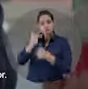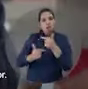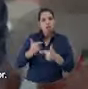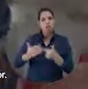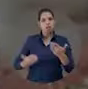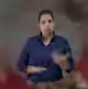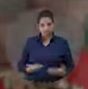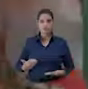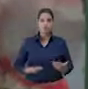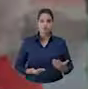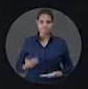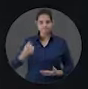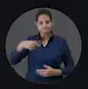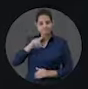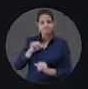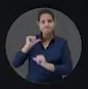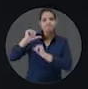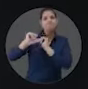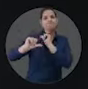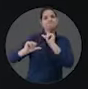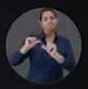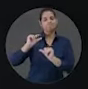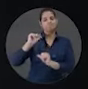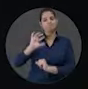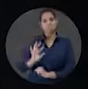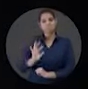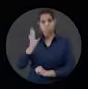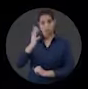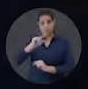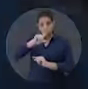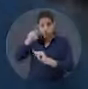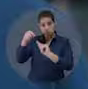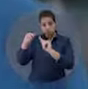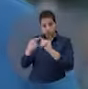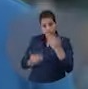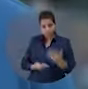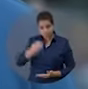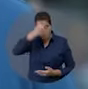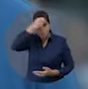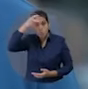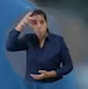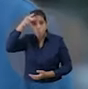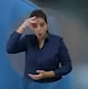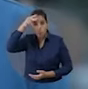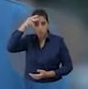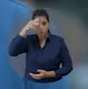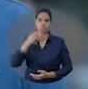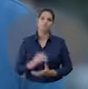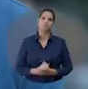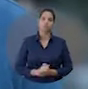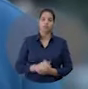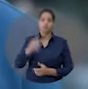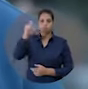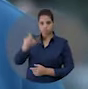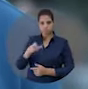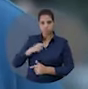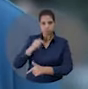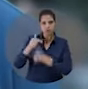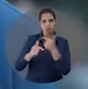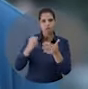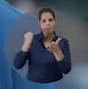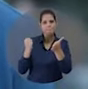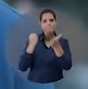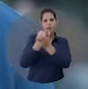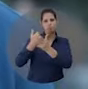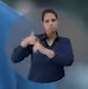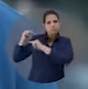servidor. São eles que fazem a mudança acontecer. A missão dos servidores é sagrada. A defesa de suas